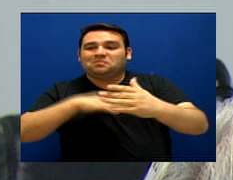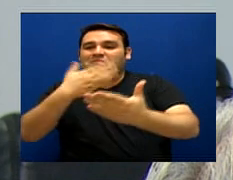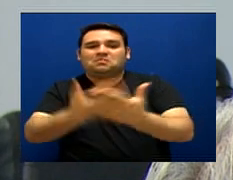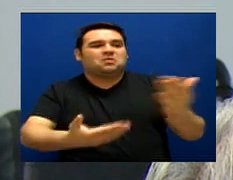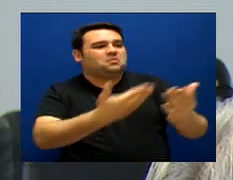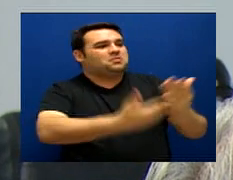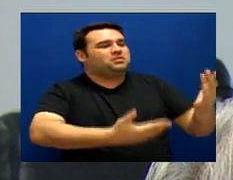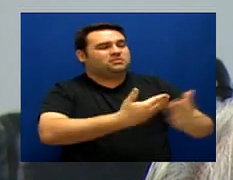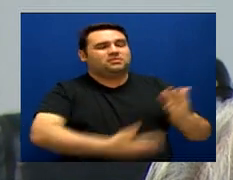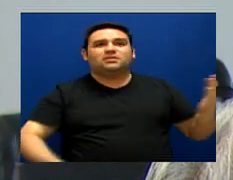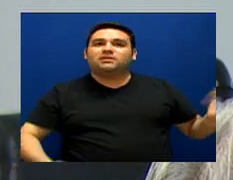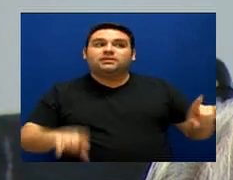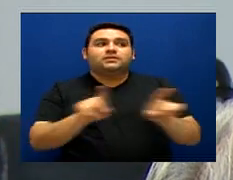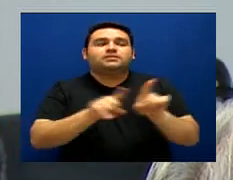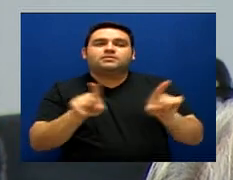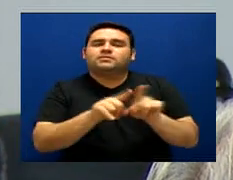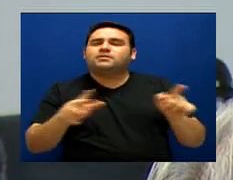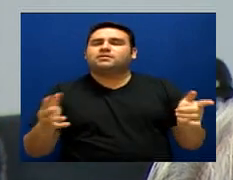vez.